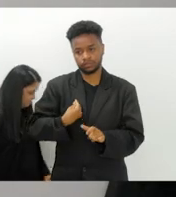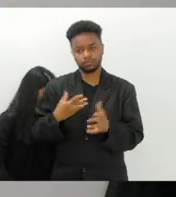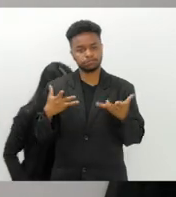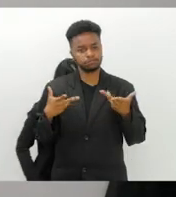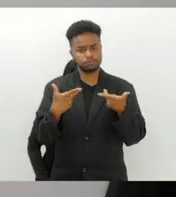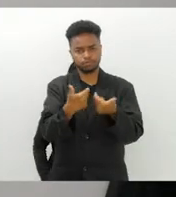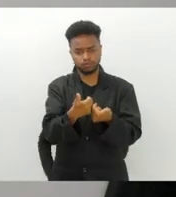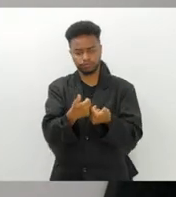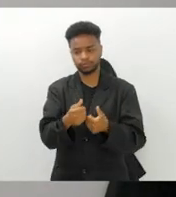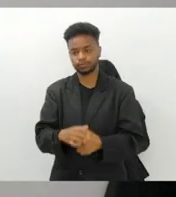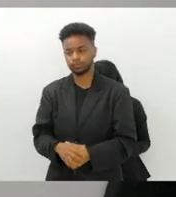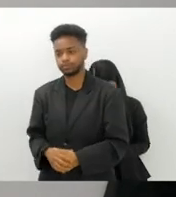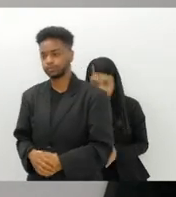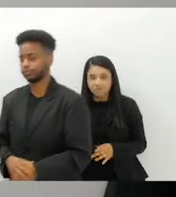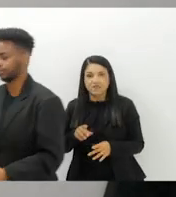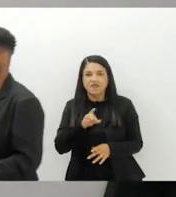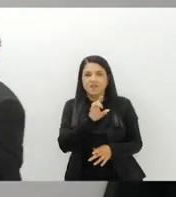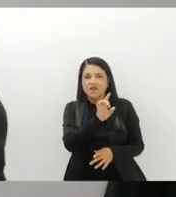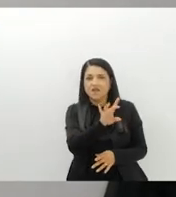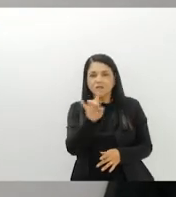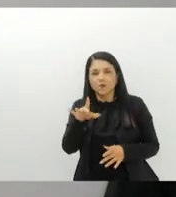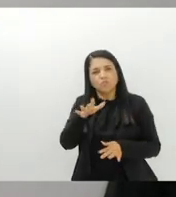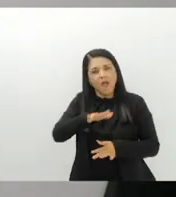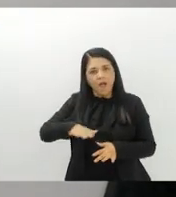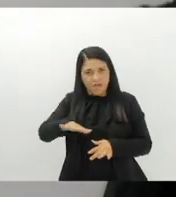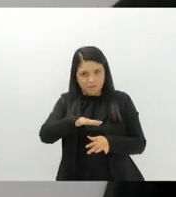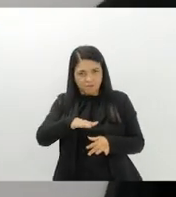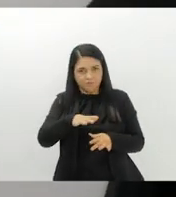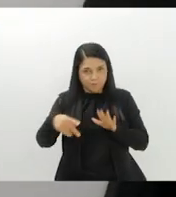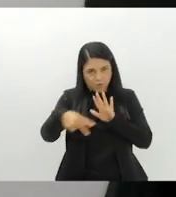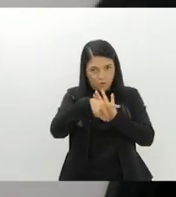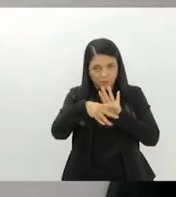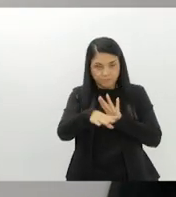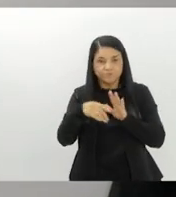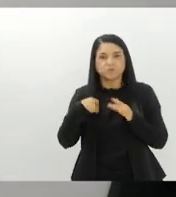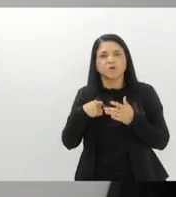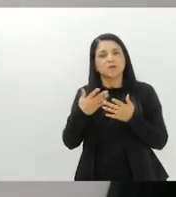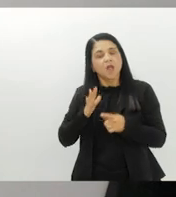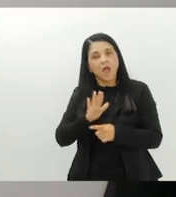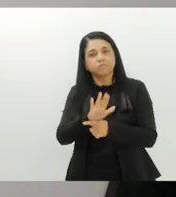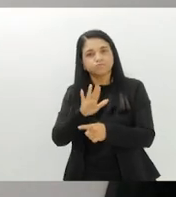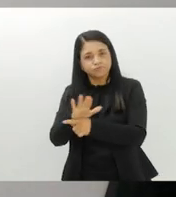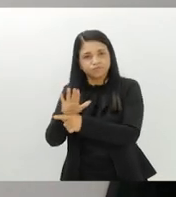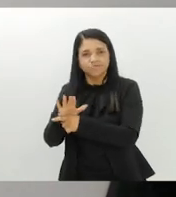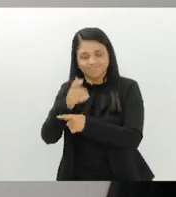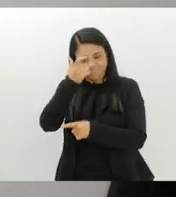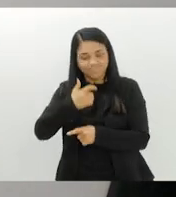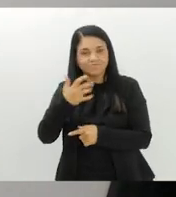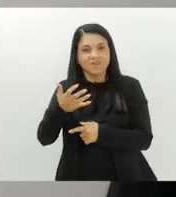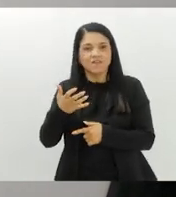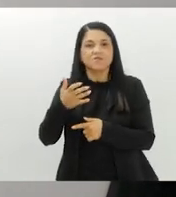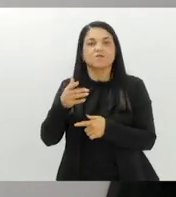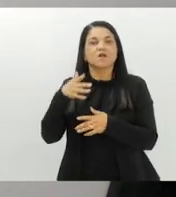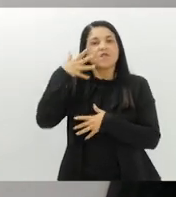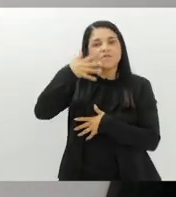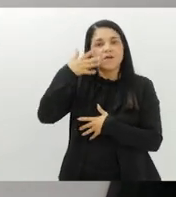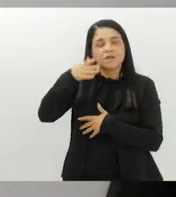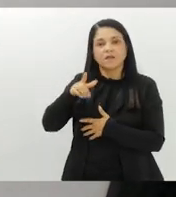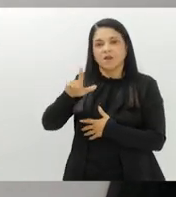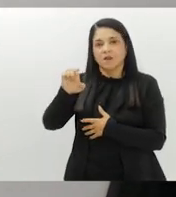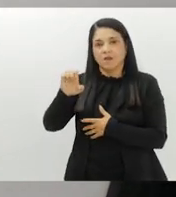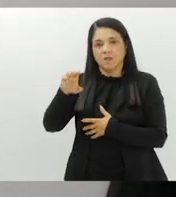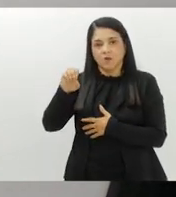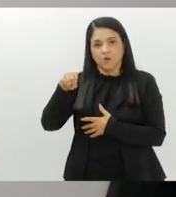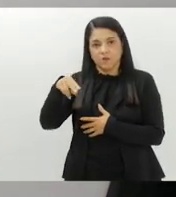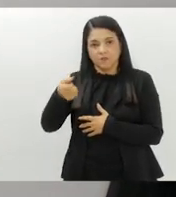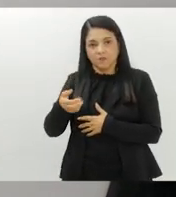um dentro da sua área. Eu queria fazer uma colaboração com a fala do querido Leonardo, que ele trouxe a